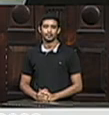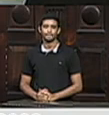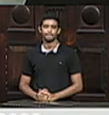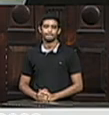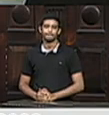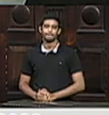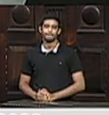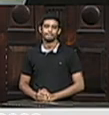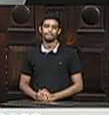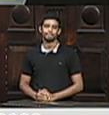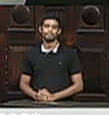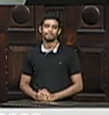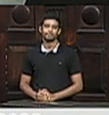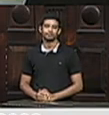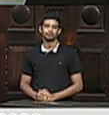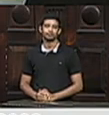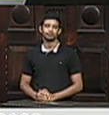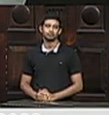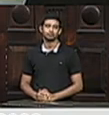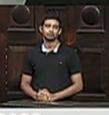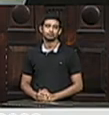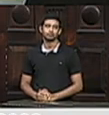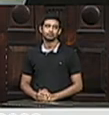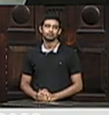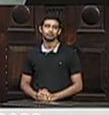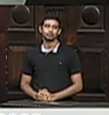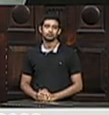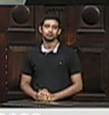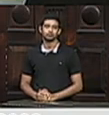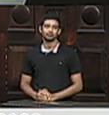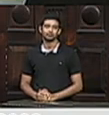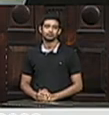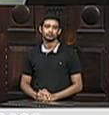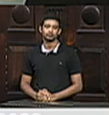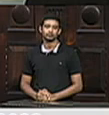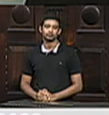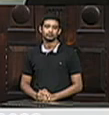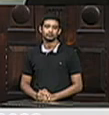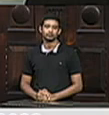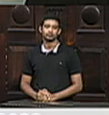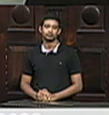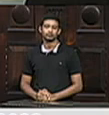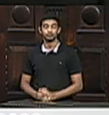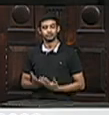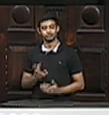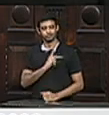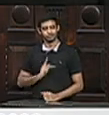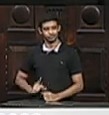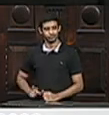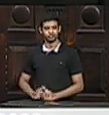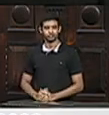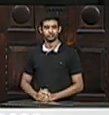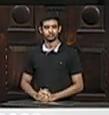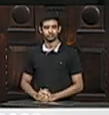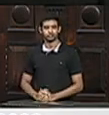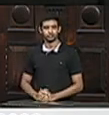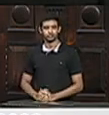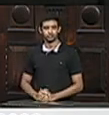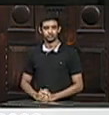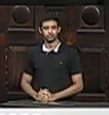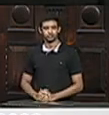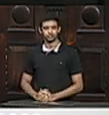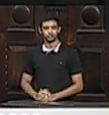Portanto, por que o Estado vai fazer com seus devedores aquilo que ele nem imagina que os devedores possam fazer com ele? Ou seja, depois de